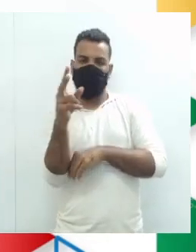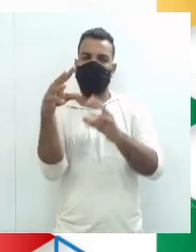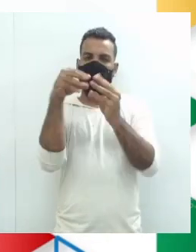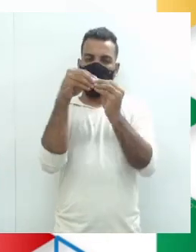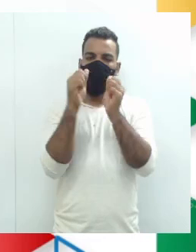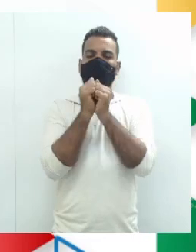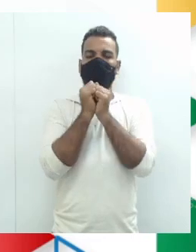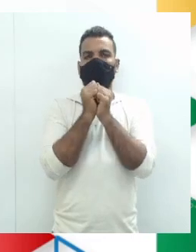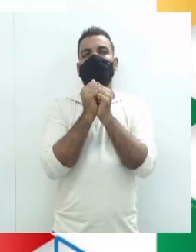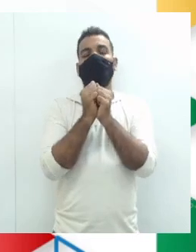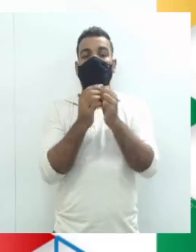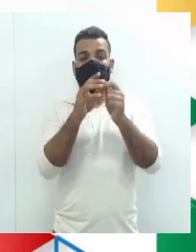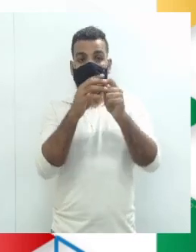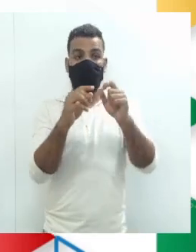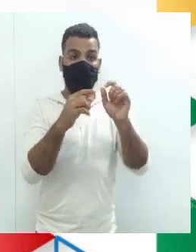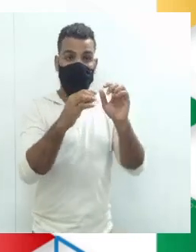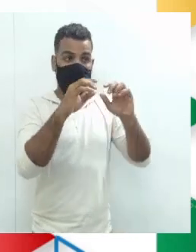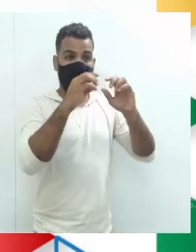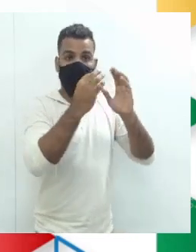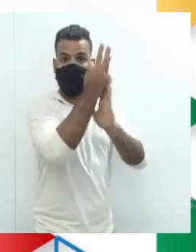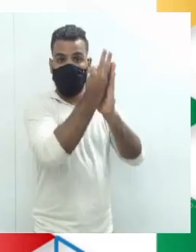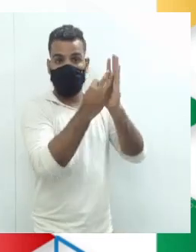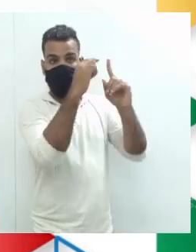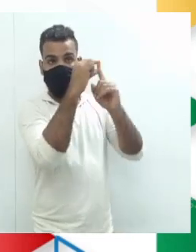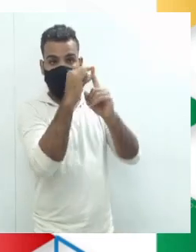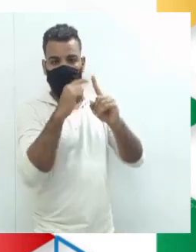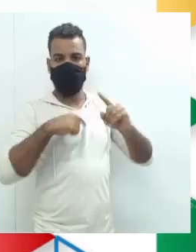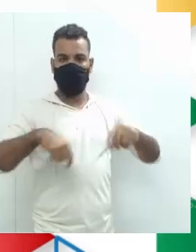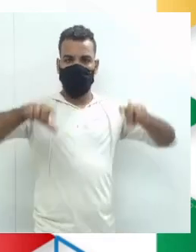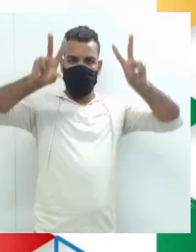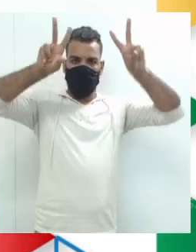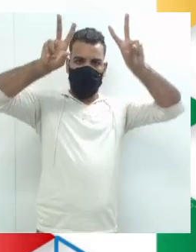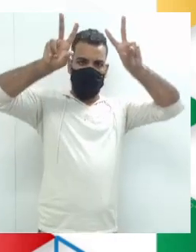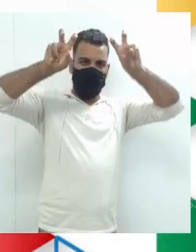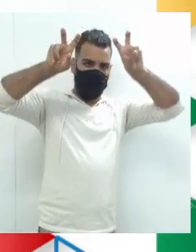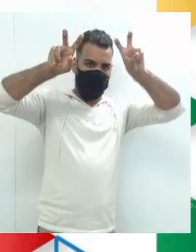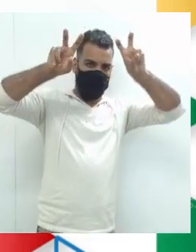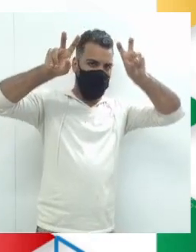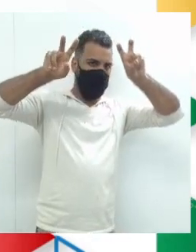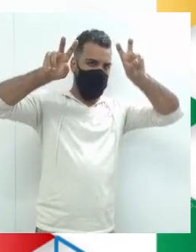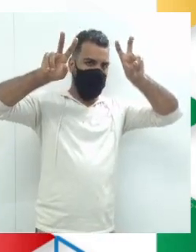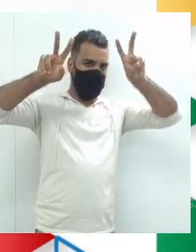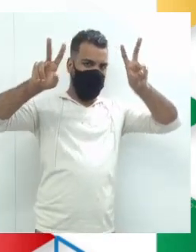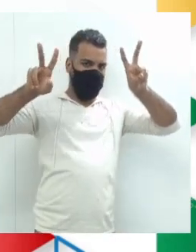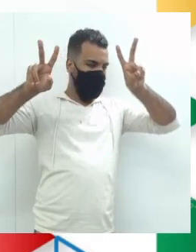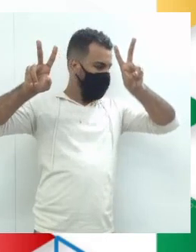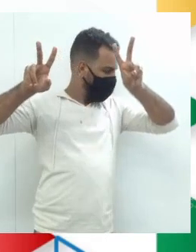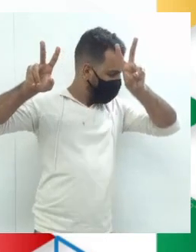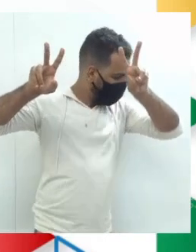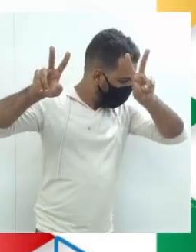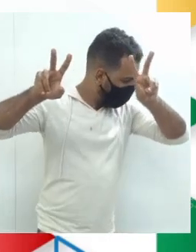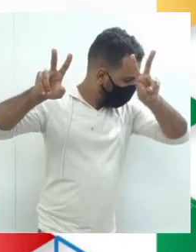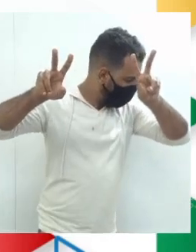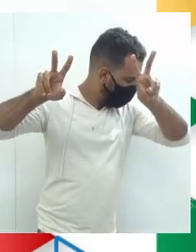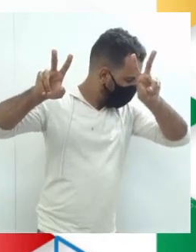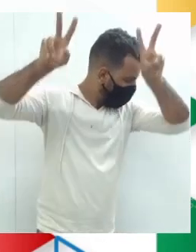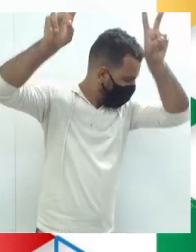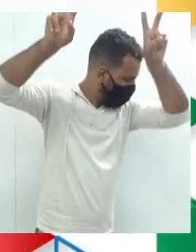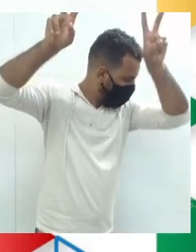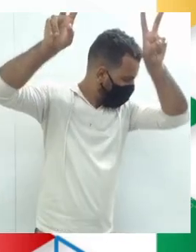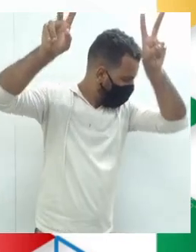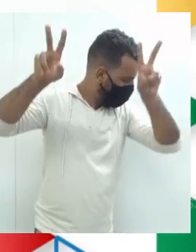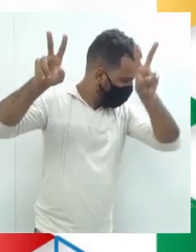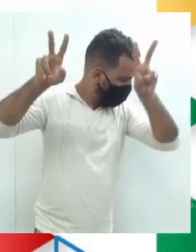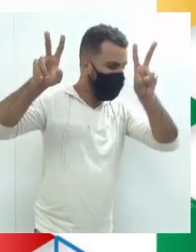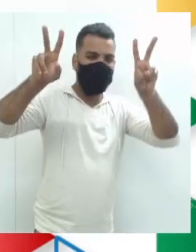com os elementos textuais, elementos verbais, nós temos o título, que normalmente é uma frase curta, uma frase de impacto,